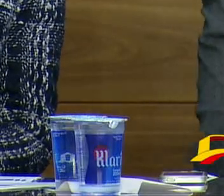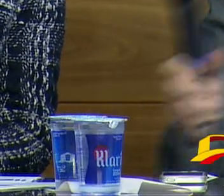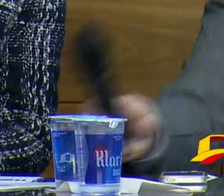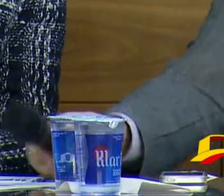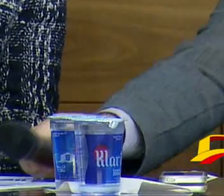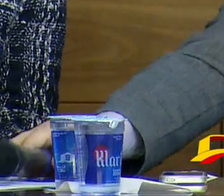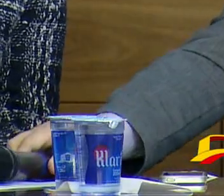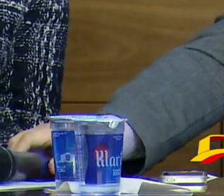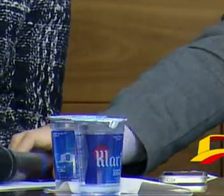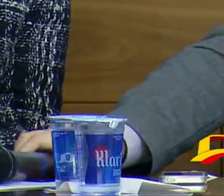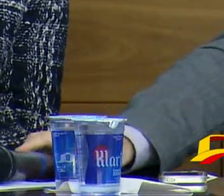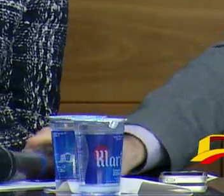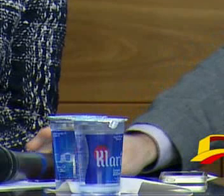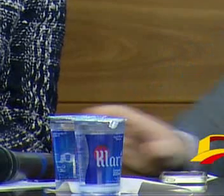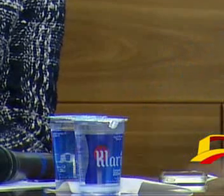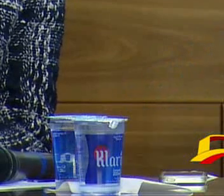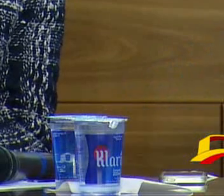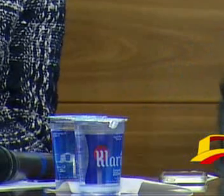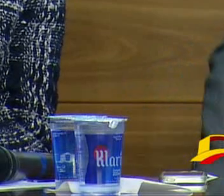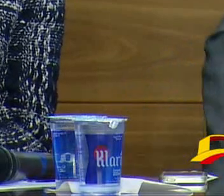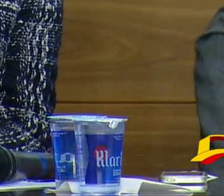esclarecer a